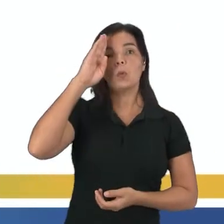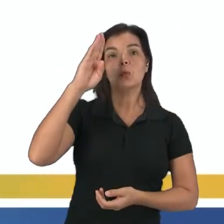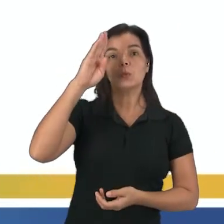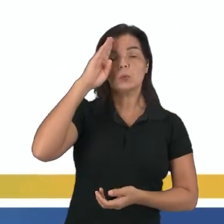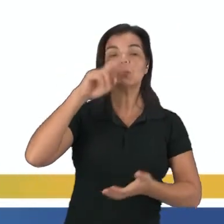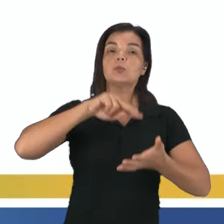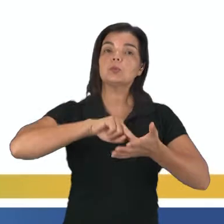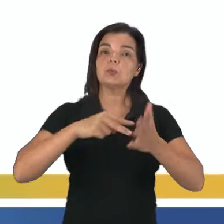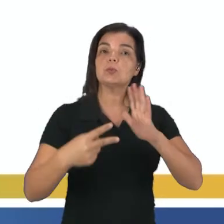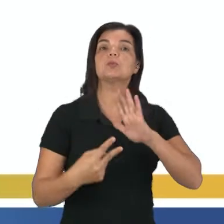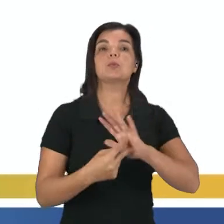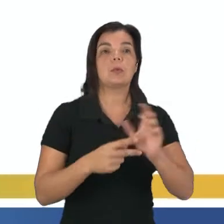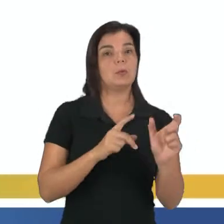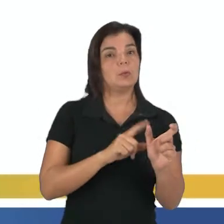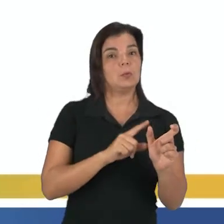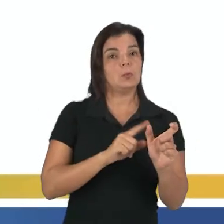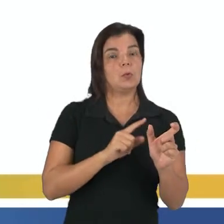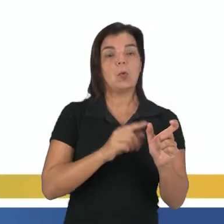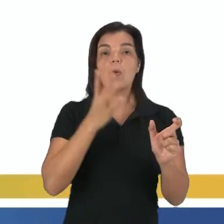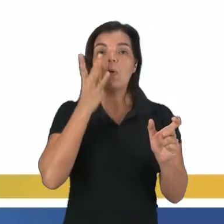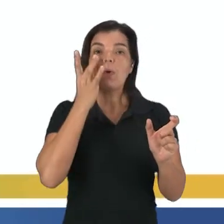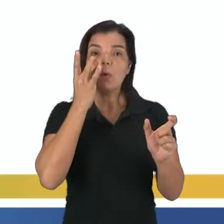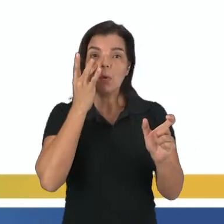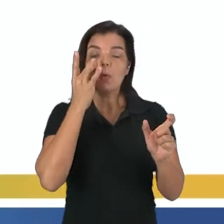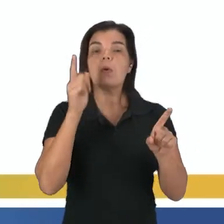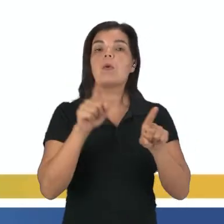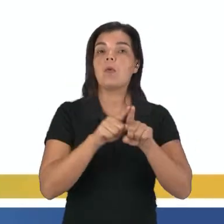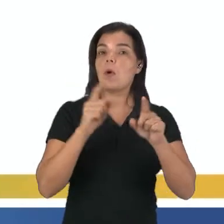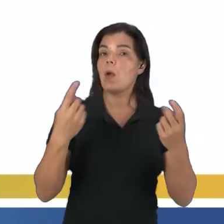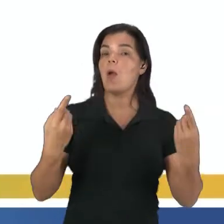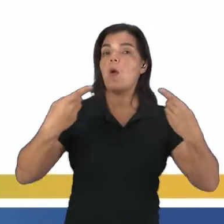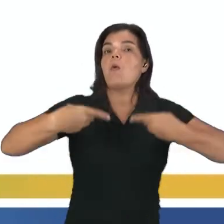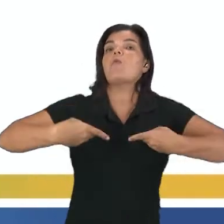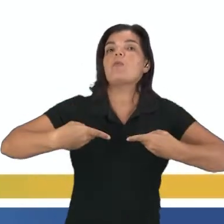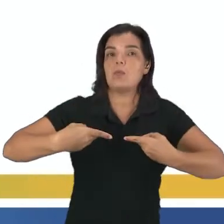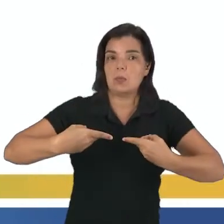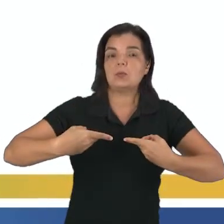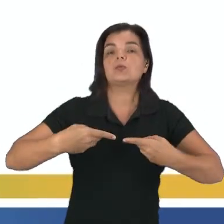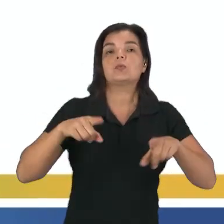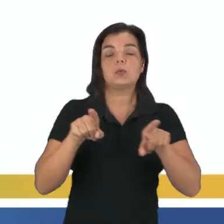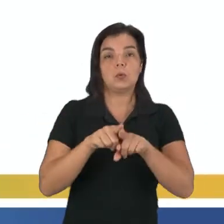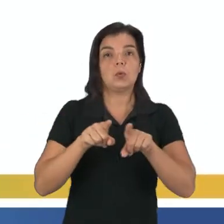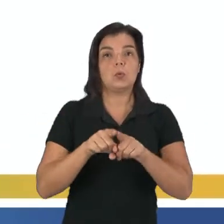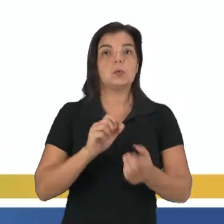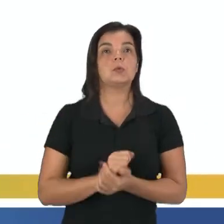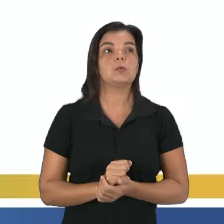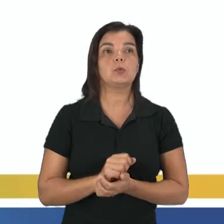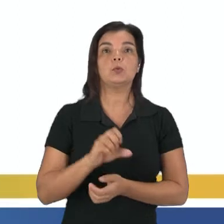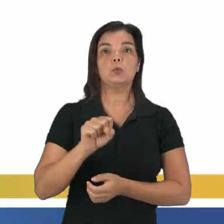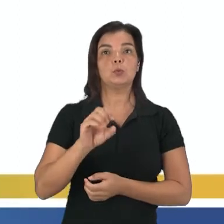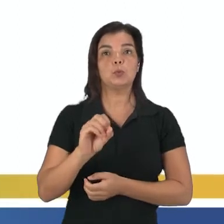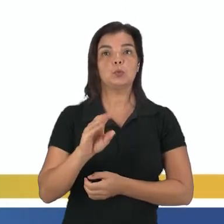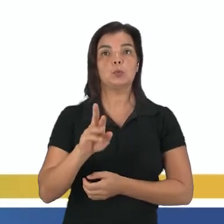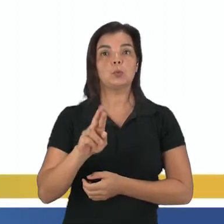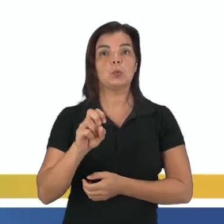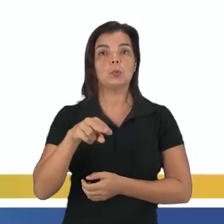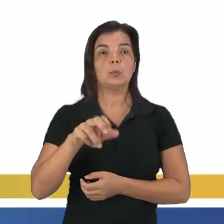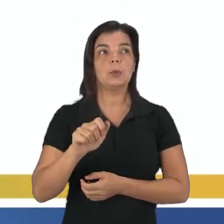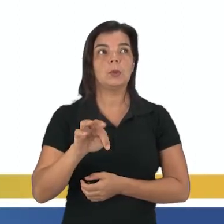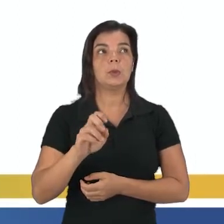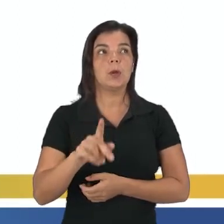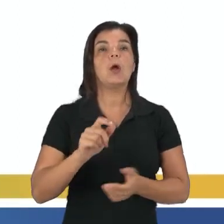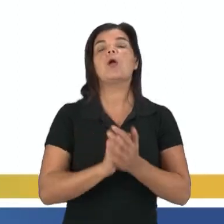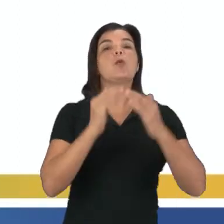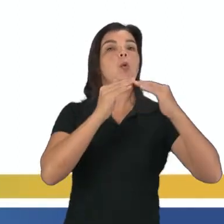principal sentido da palavra do humanismo é essa contraposição a esse apelo sobrenatural, de ter uma